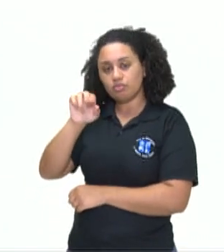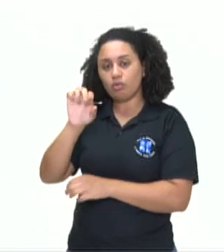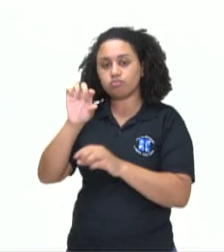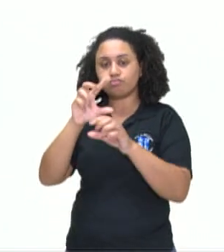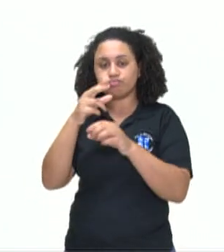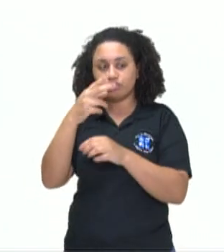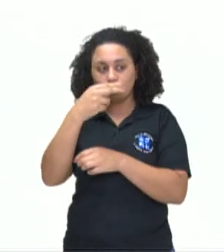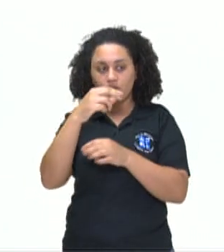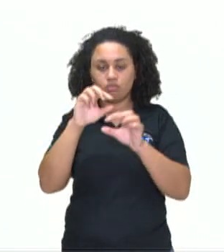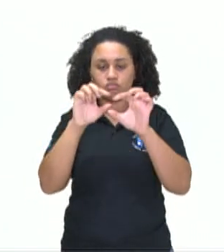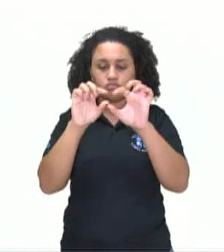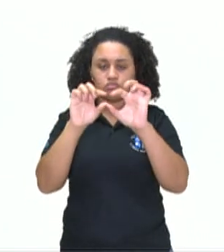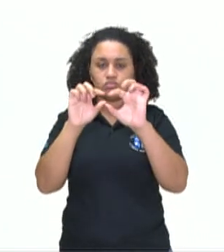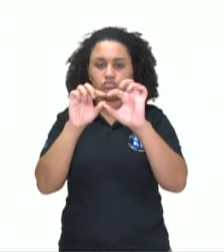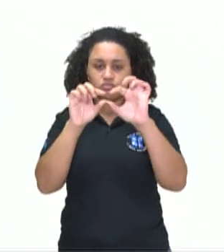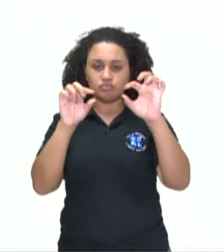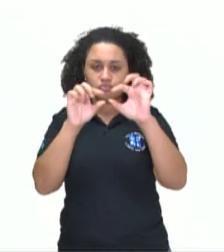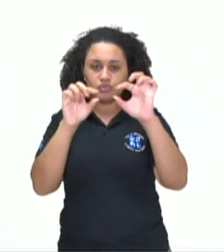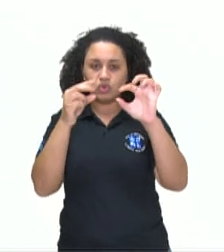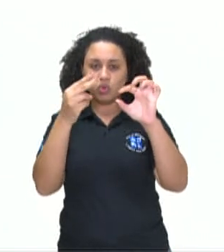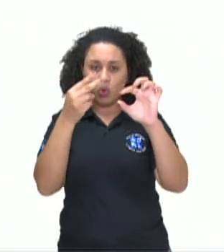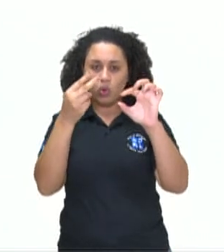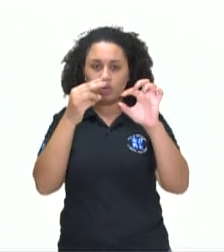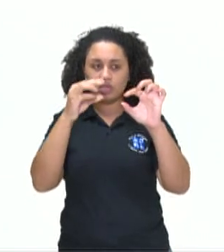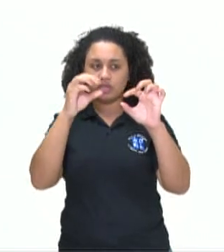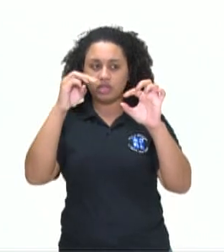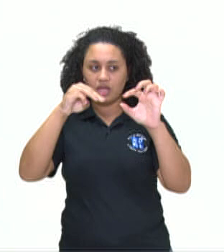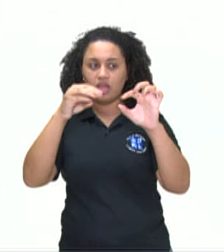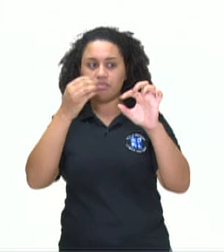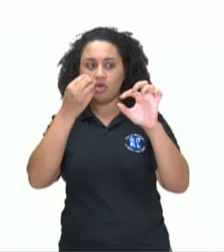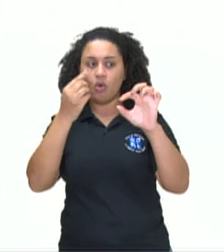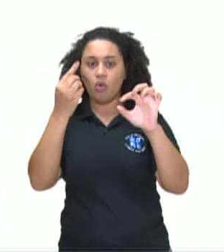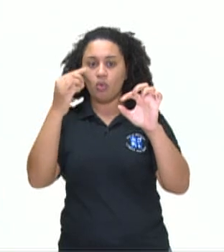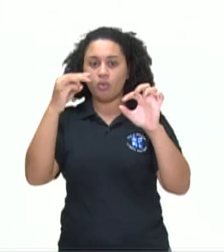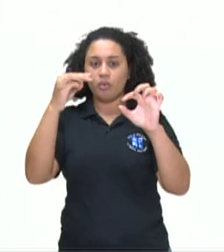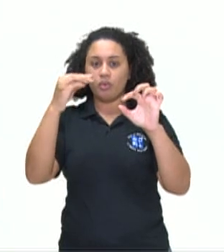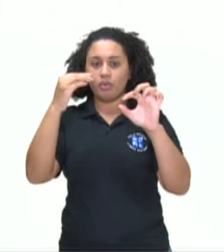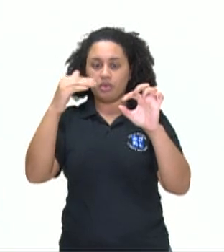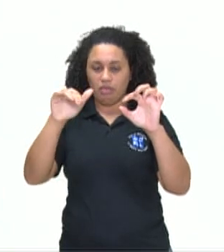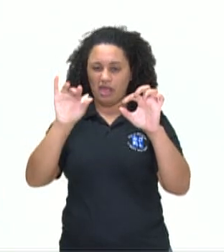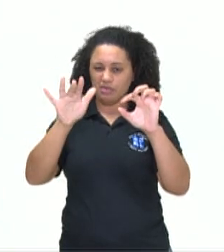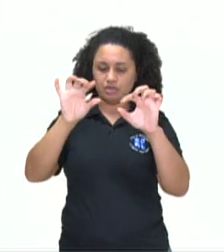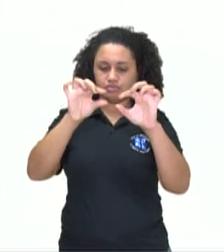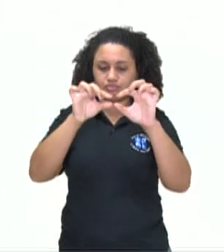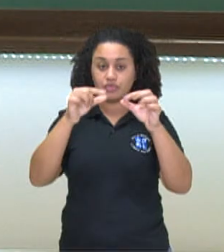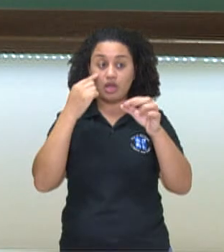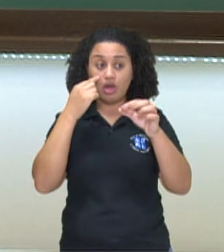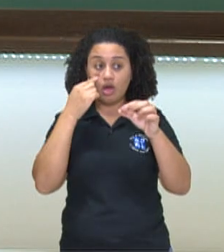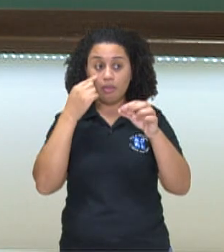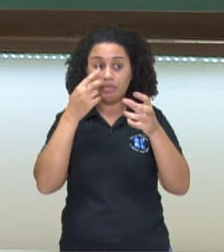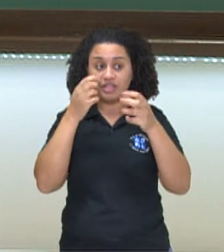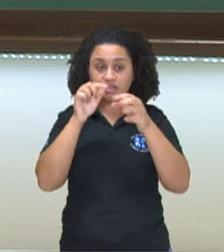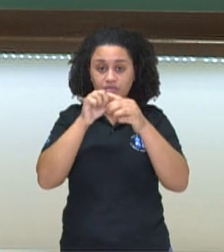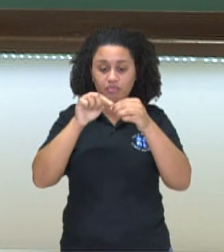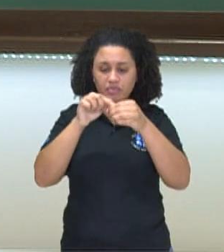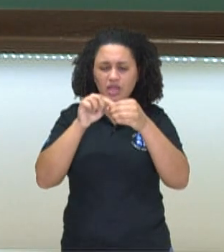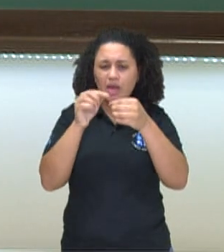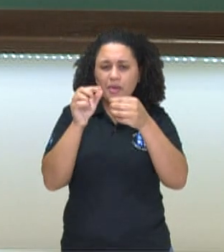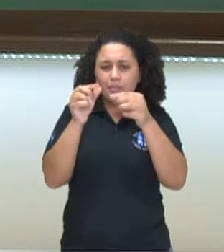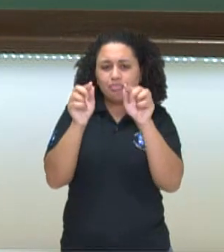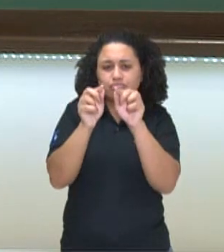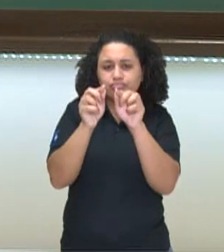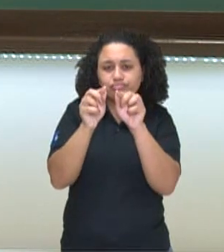2 centímetros ou 1,5 centímetros, como eu fiz aqui, ó. Reparem que essa rolinha aqui, ela tem o tamanho de 1